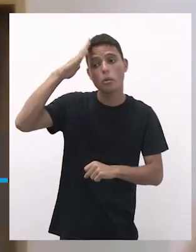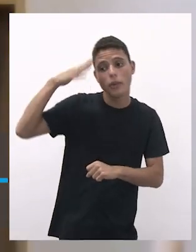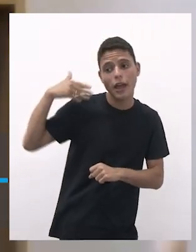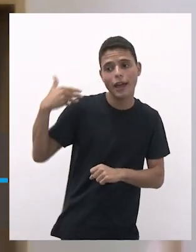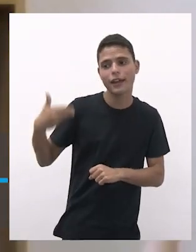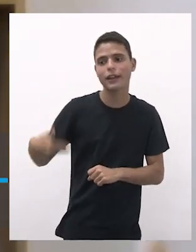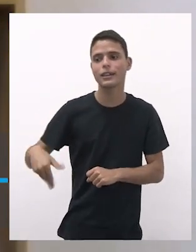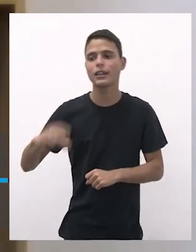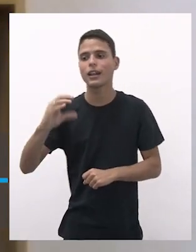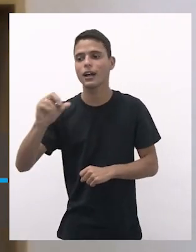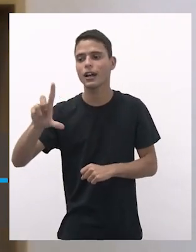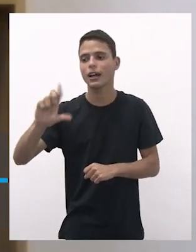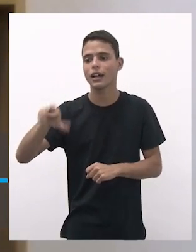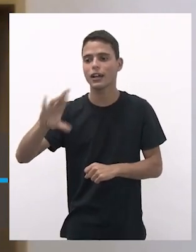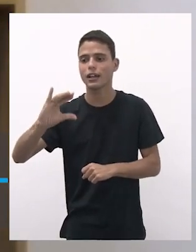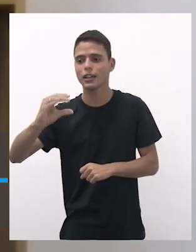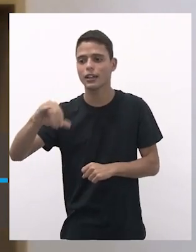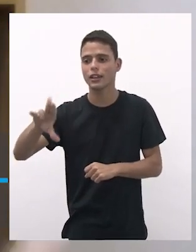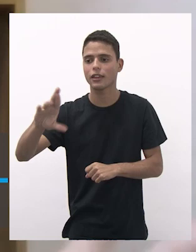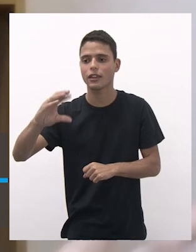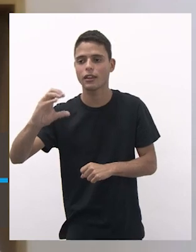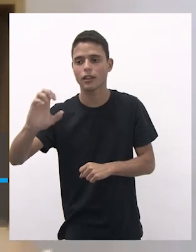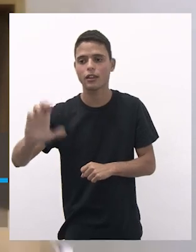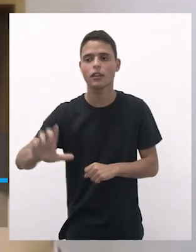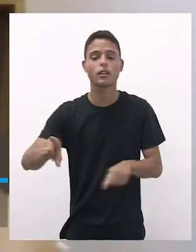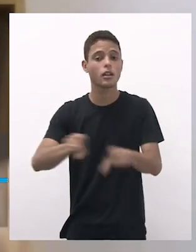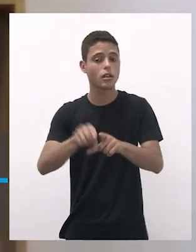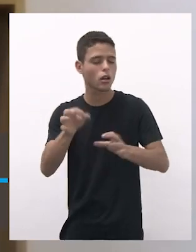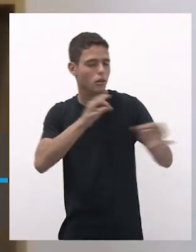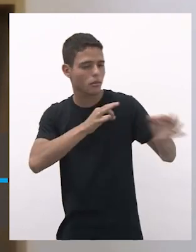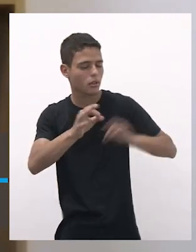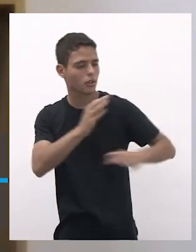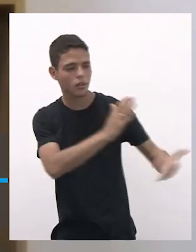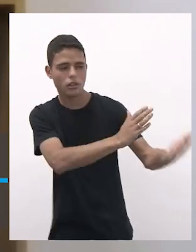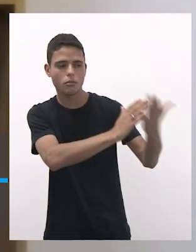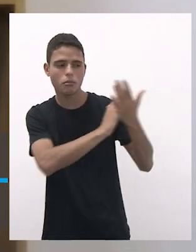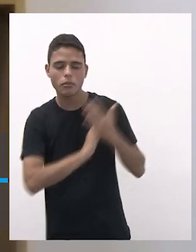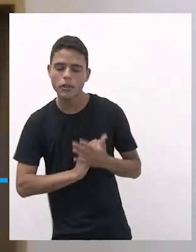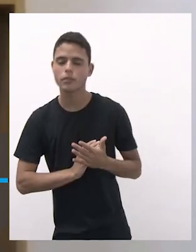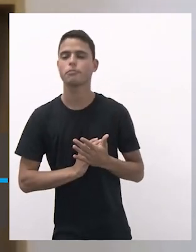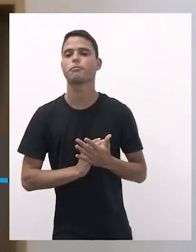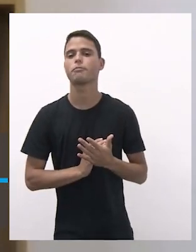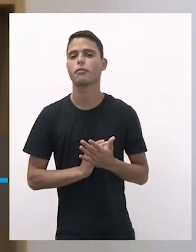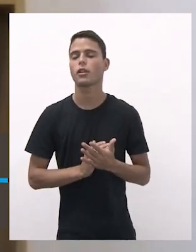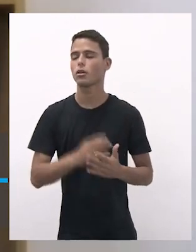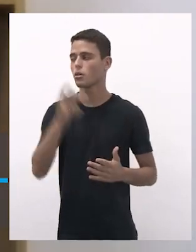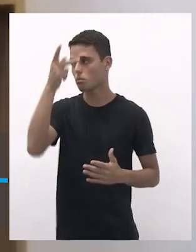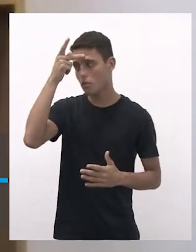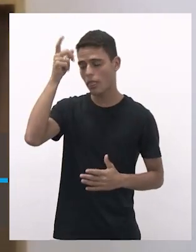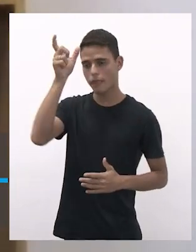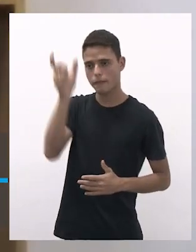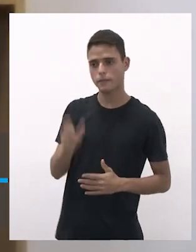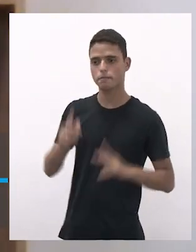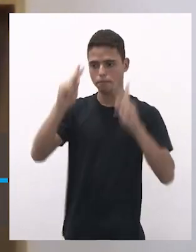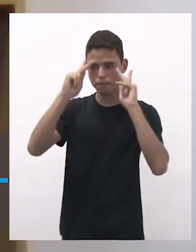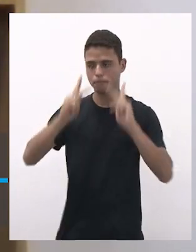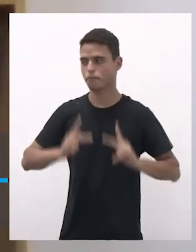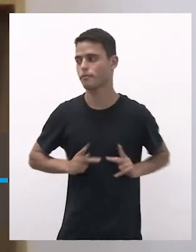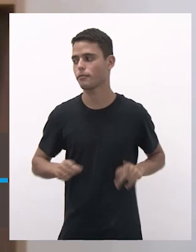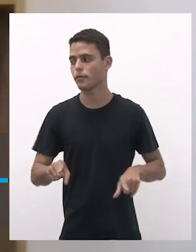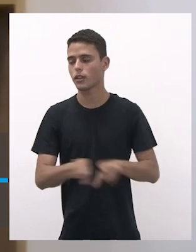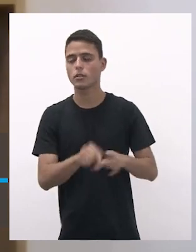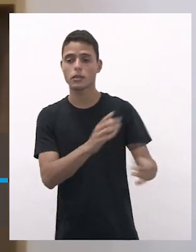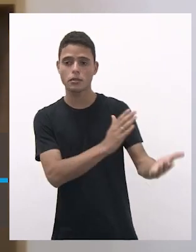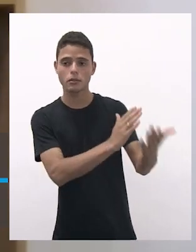outras esferas. Então, esse processo todo só tem me acrescido como pessoa e como profissional. E lidar